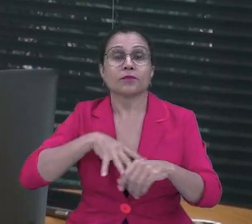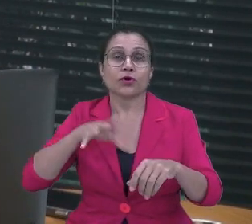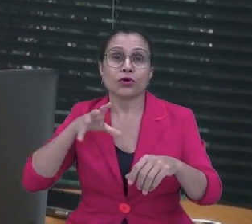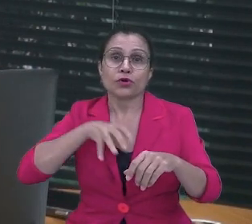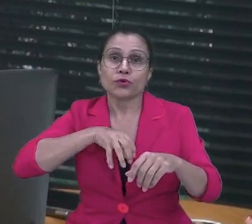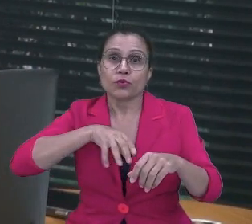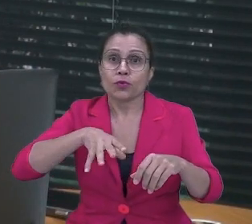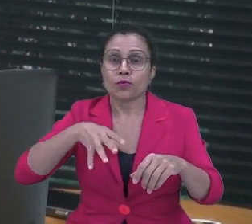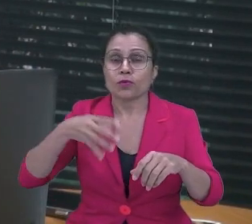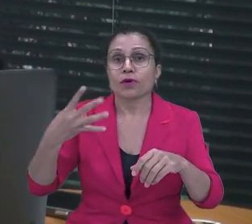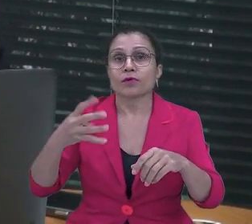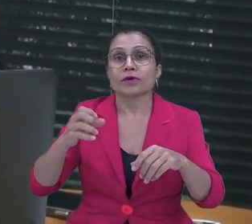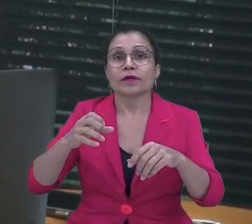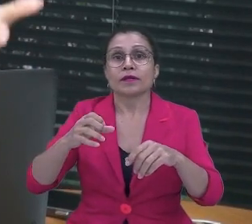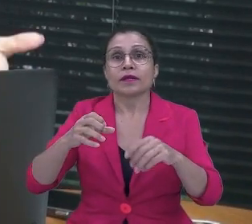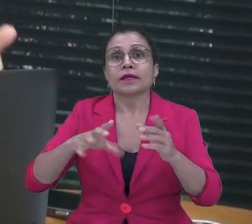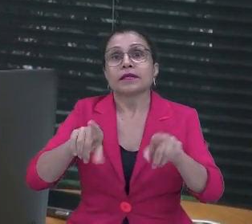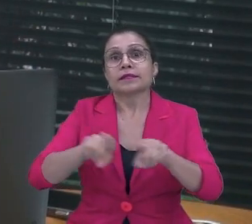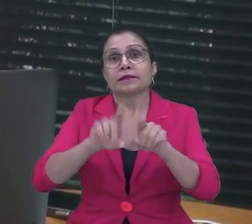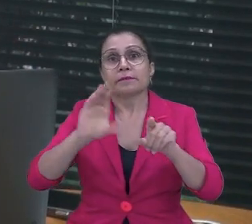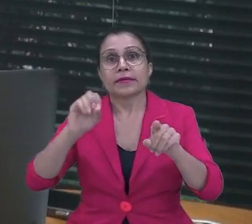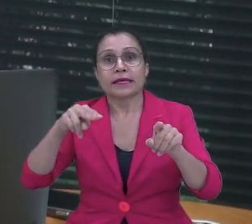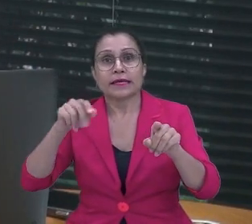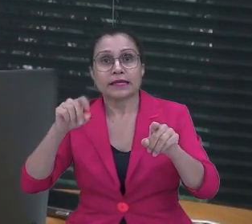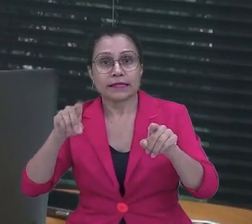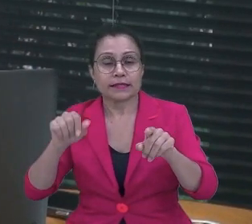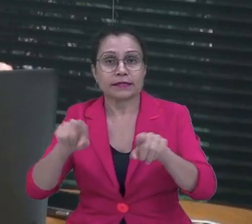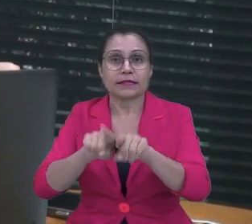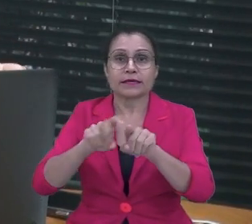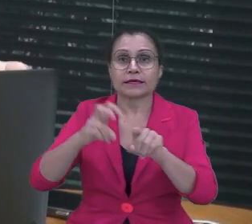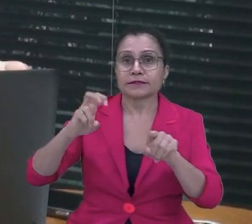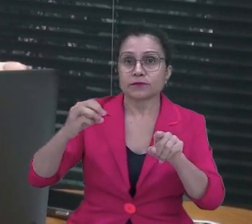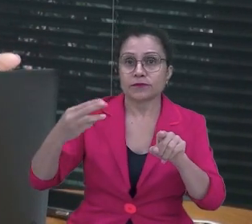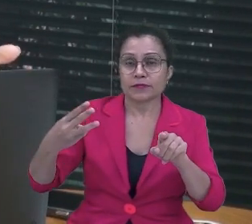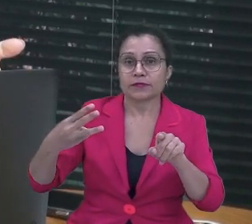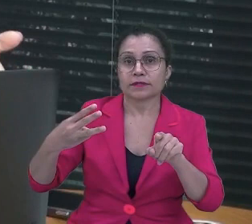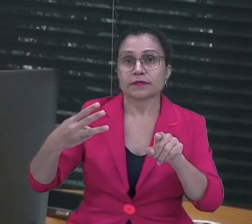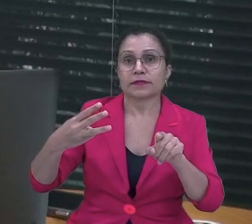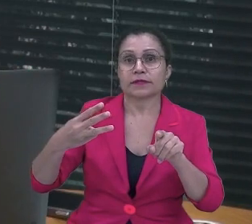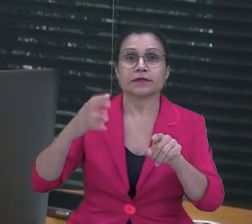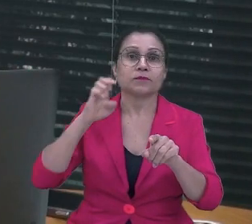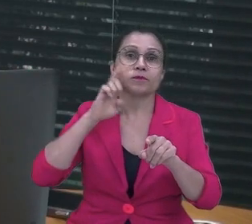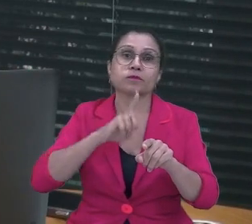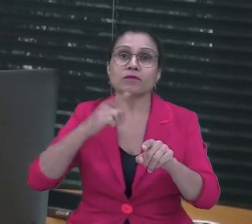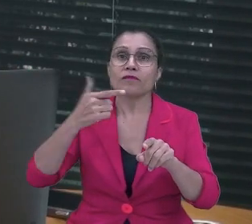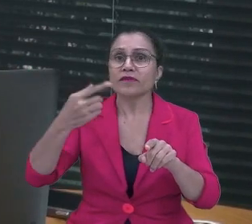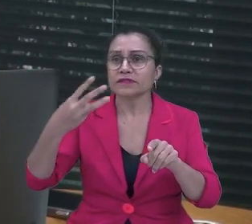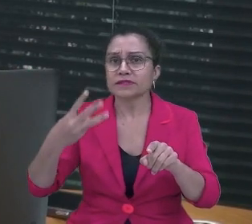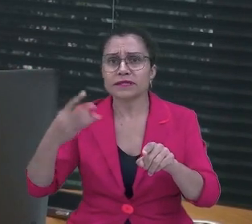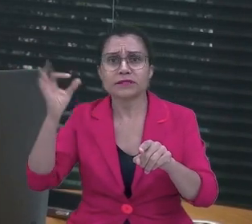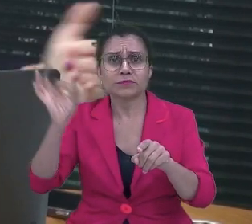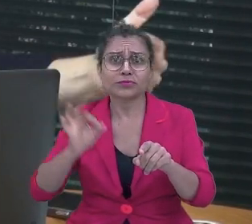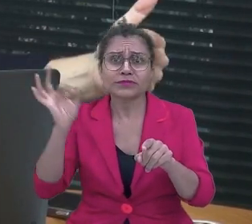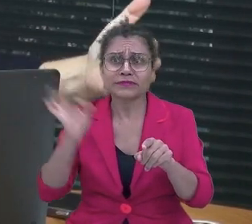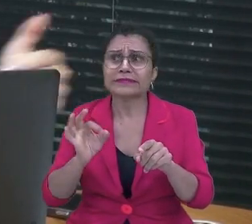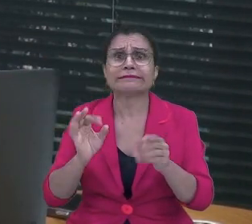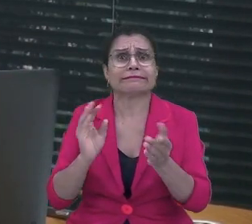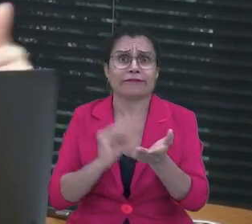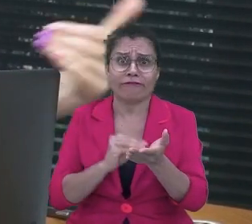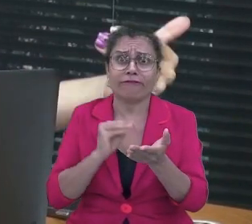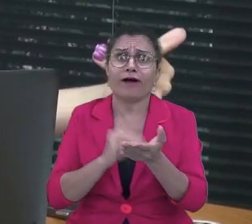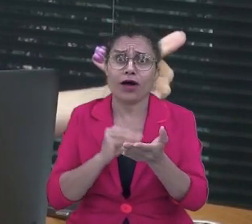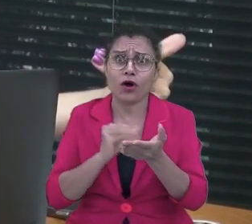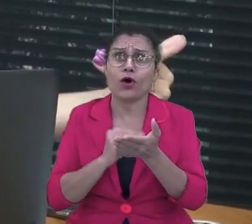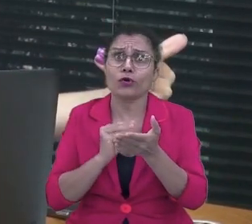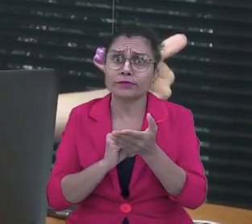Canadá 46% no Senado, Estados Unidos 23% no Congresso. Ou seja, ainda temos assim uma lacuna